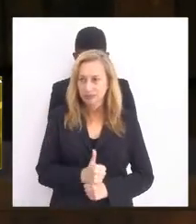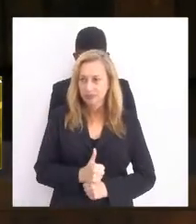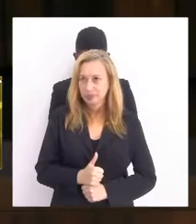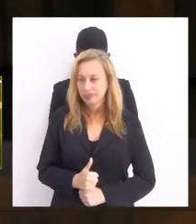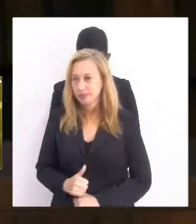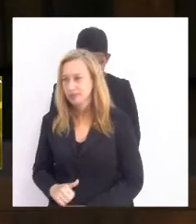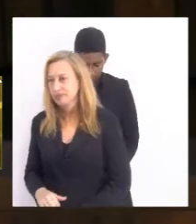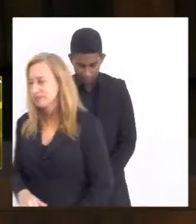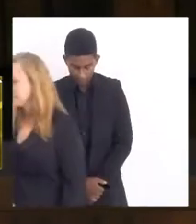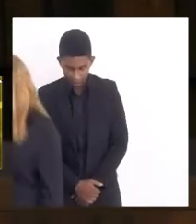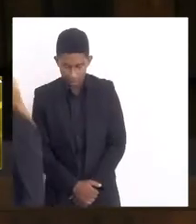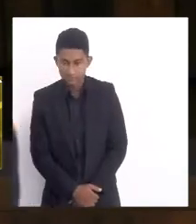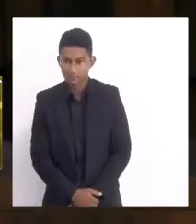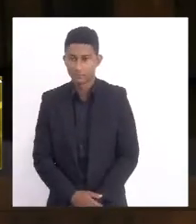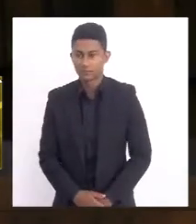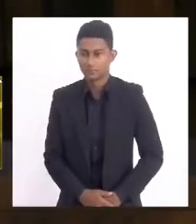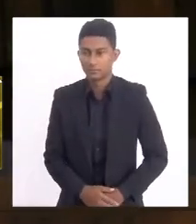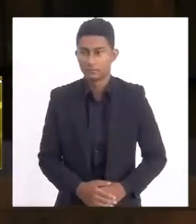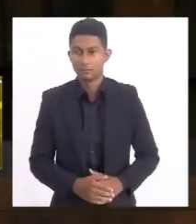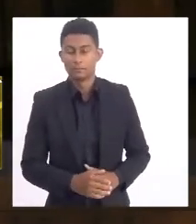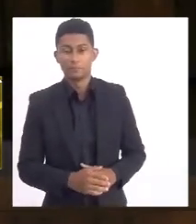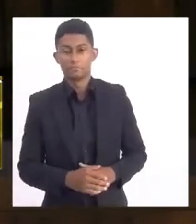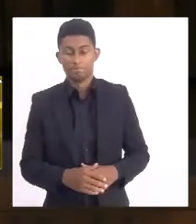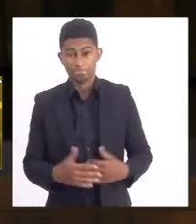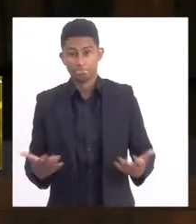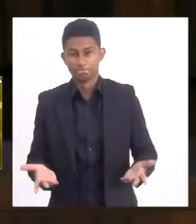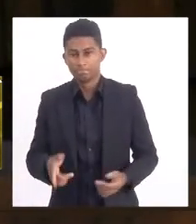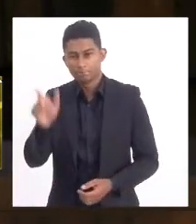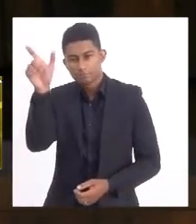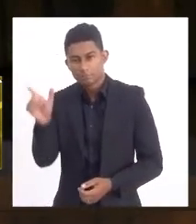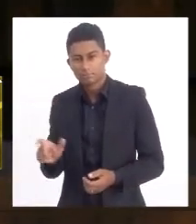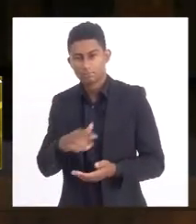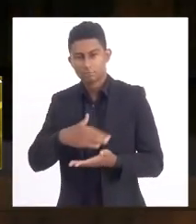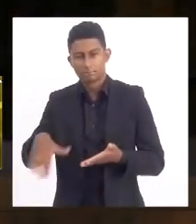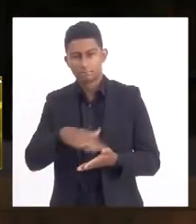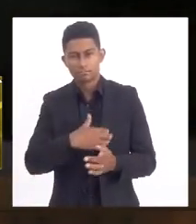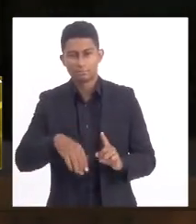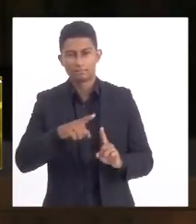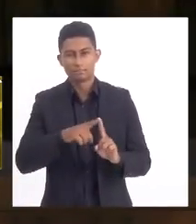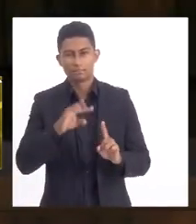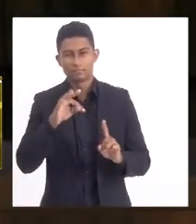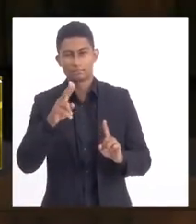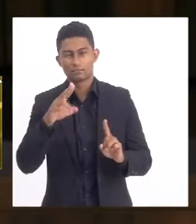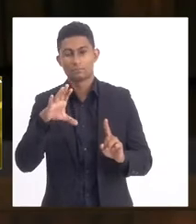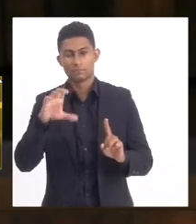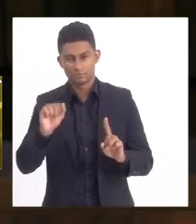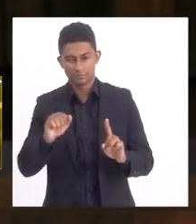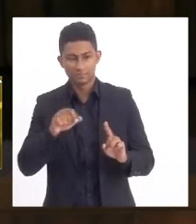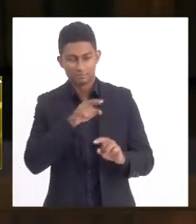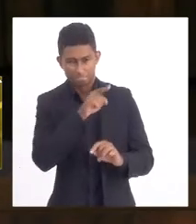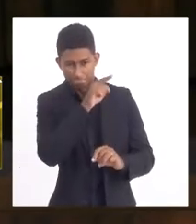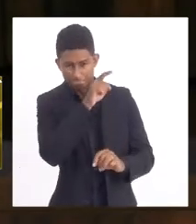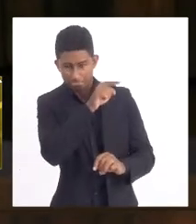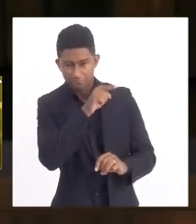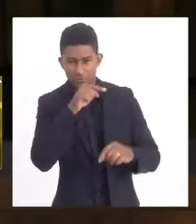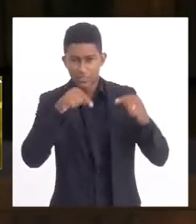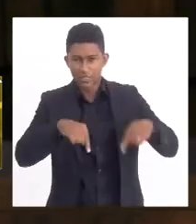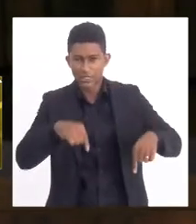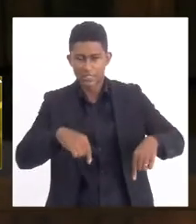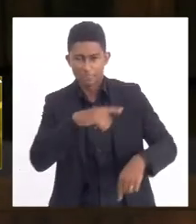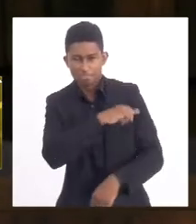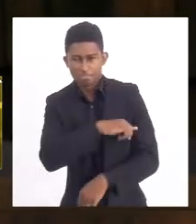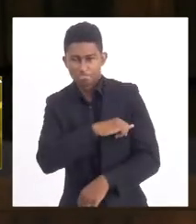a honra da sua presença saudar o nosso secretário Gustavo tutuca que tem feito muito na sua gestão pelo Estado do Rio de Janeiro